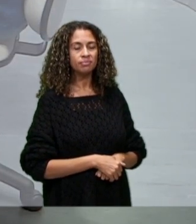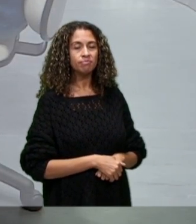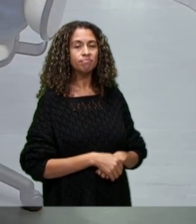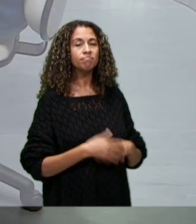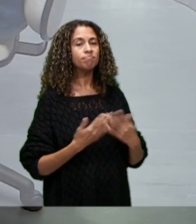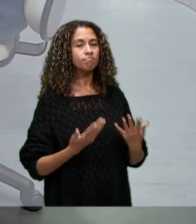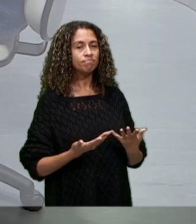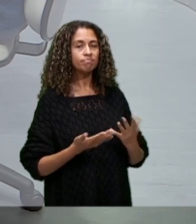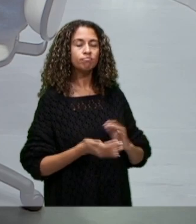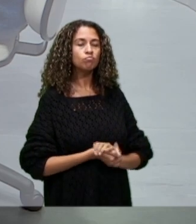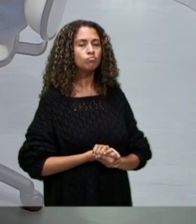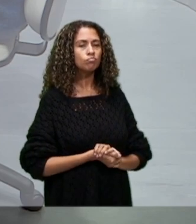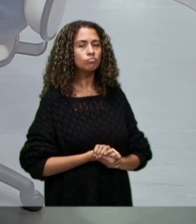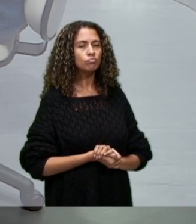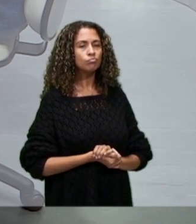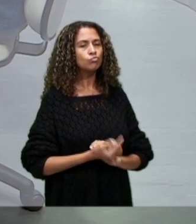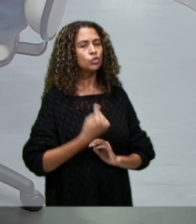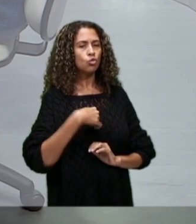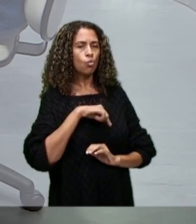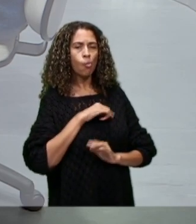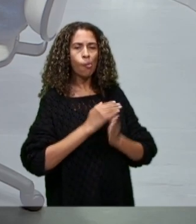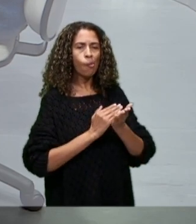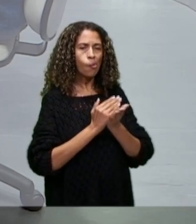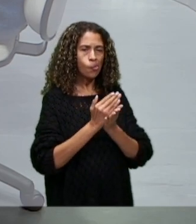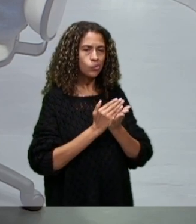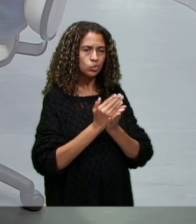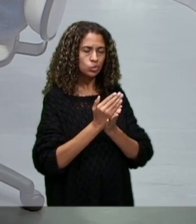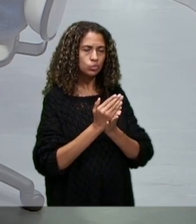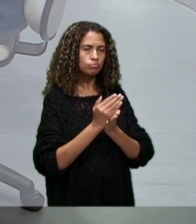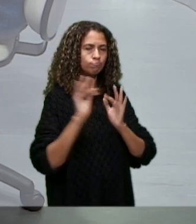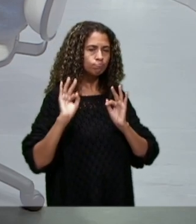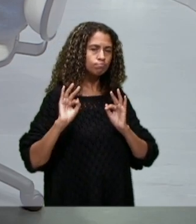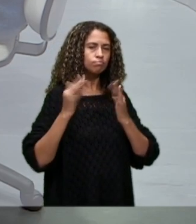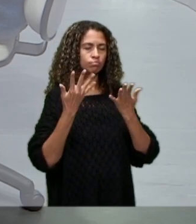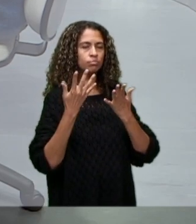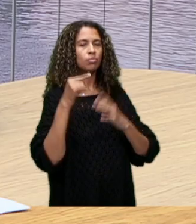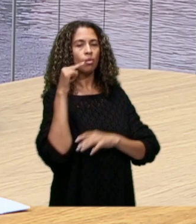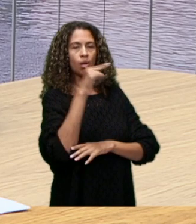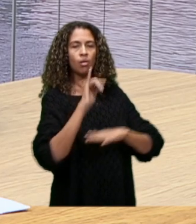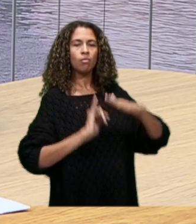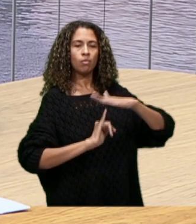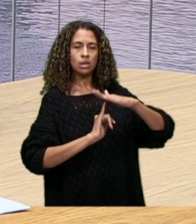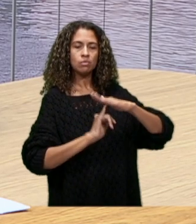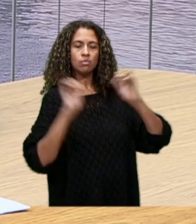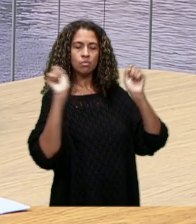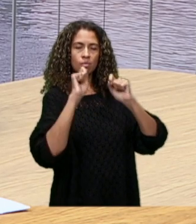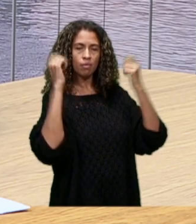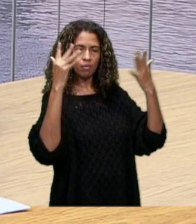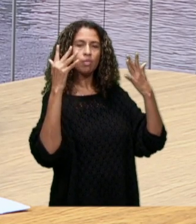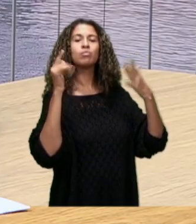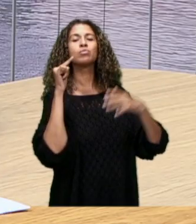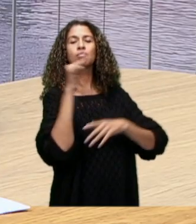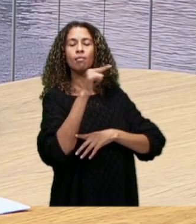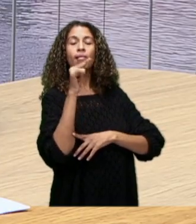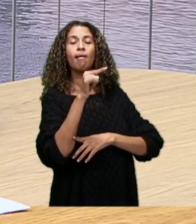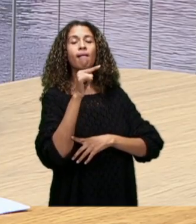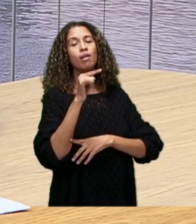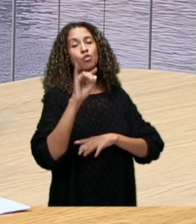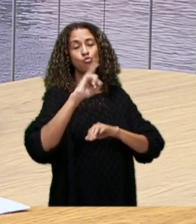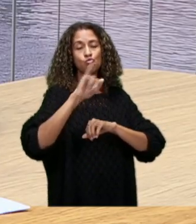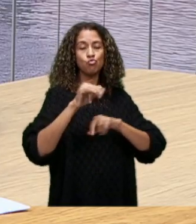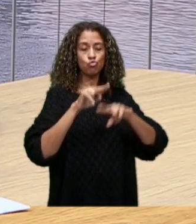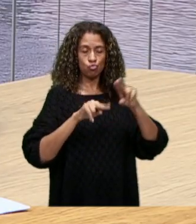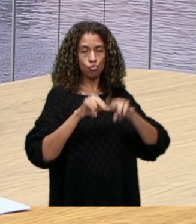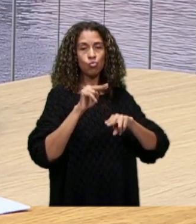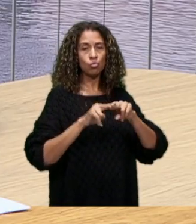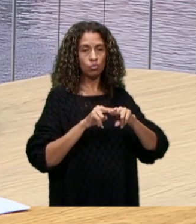E a gente iniciou, né, agora com a notícia da realização lá no IFSC desses eventos em junho. Hoje nós estamos gravando aqui, dia 1º de